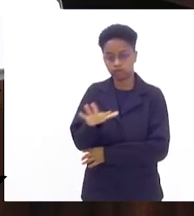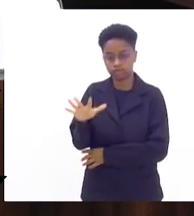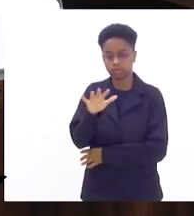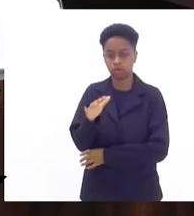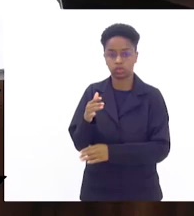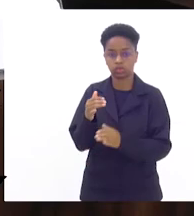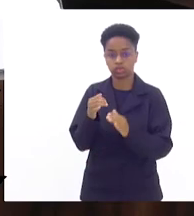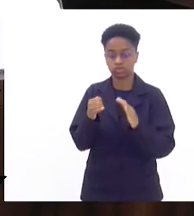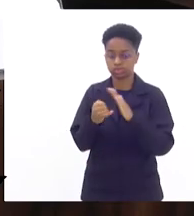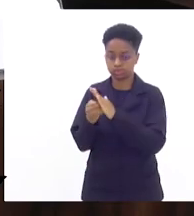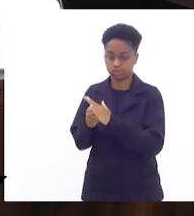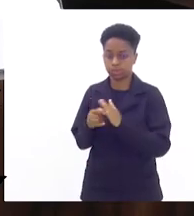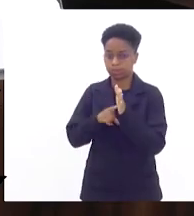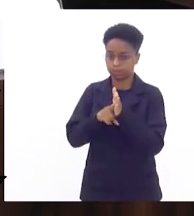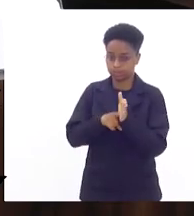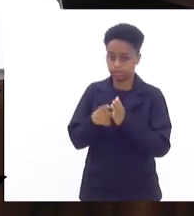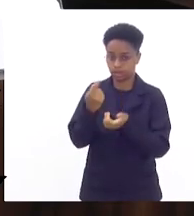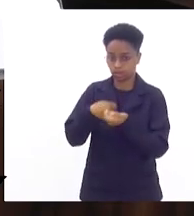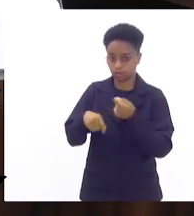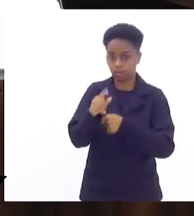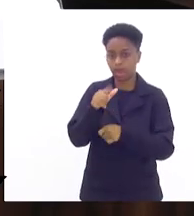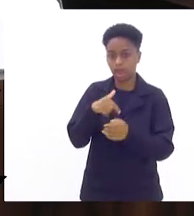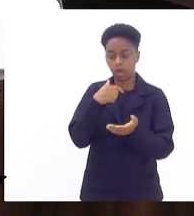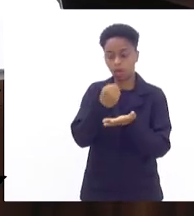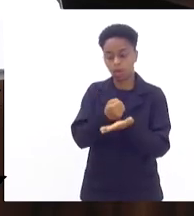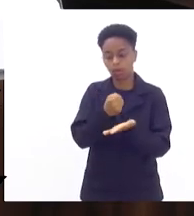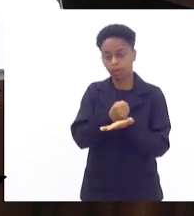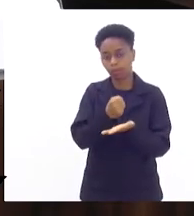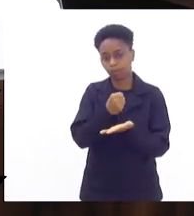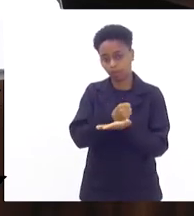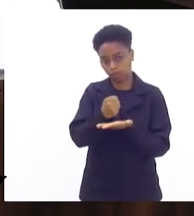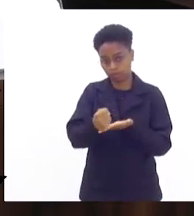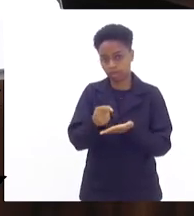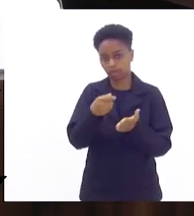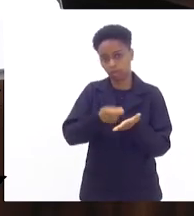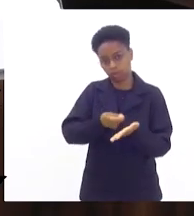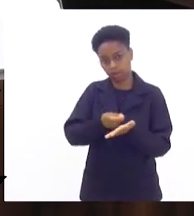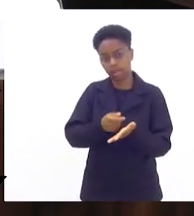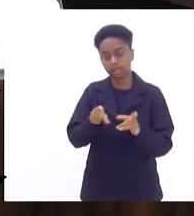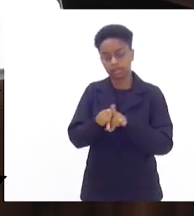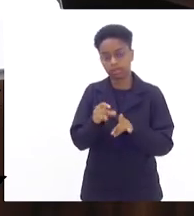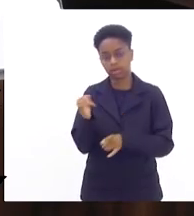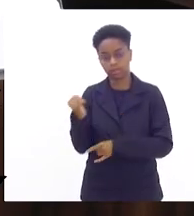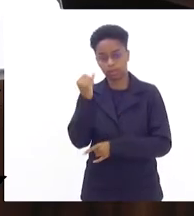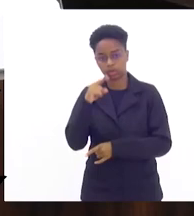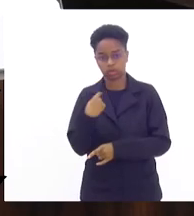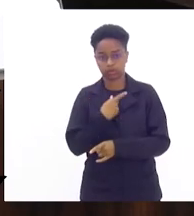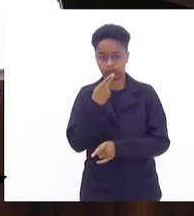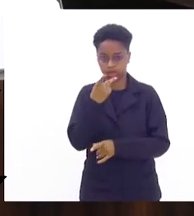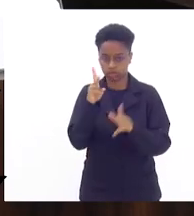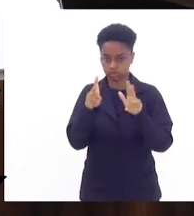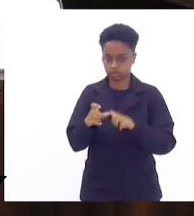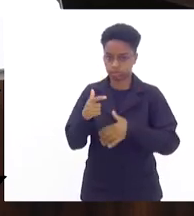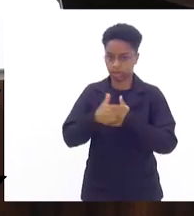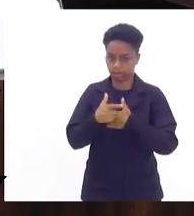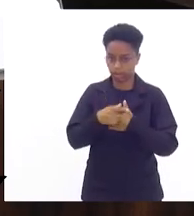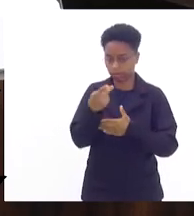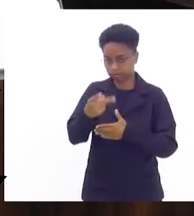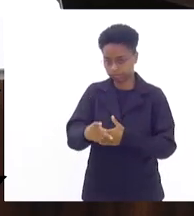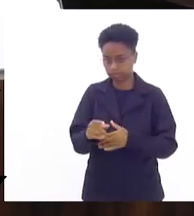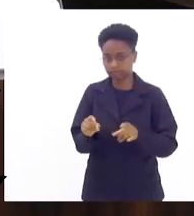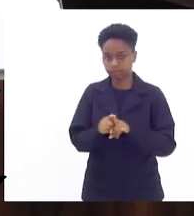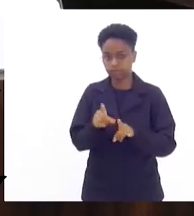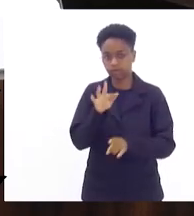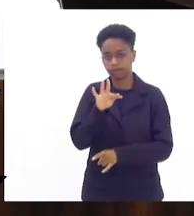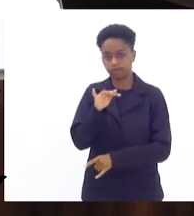que foi contratado, uma obrigação contratual. Né? A FIPE também é importante, a gente falou um pouquinho sobre o papel da FIPE. A FIPE